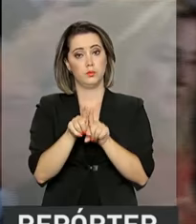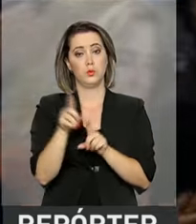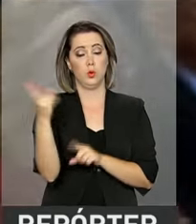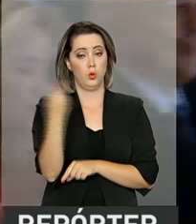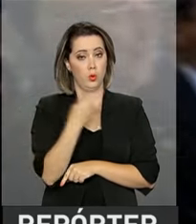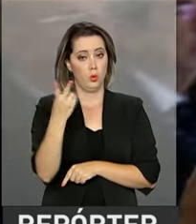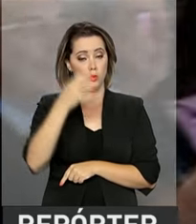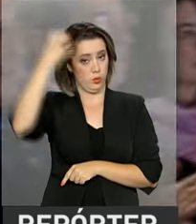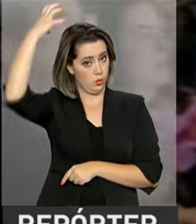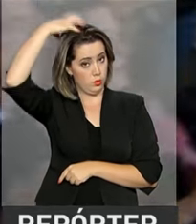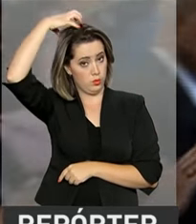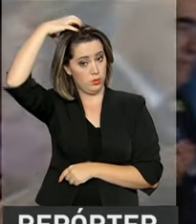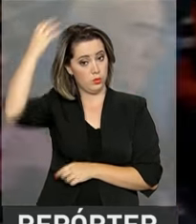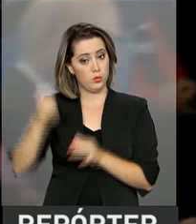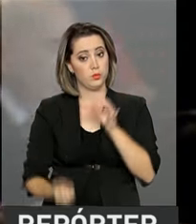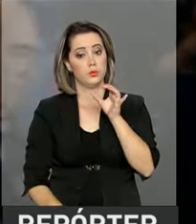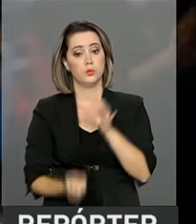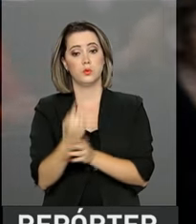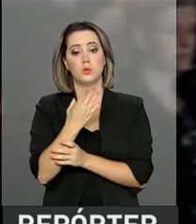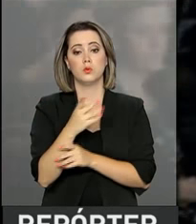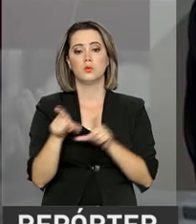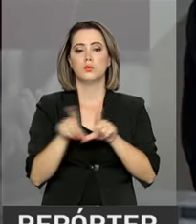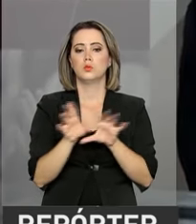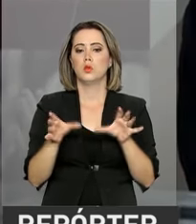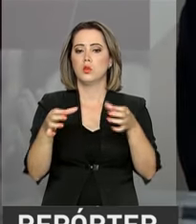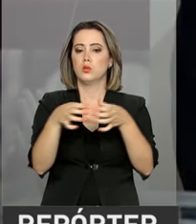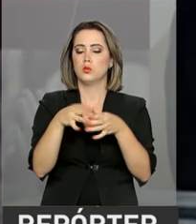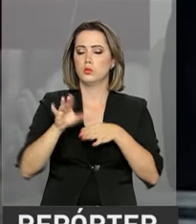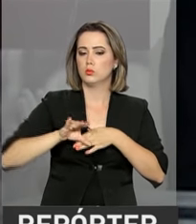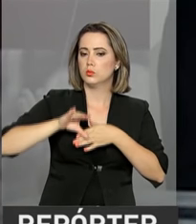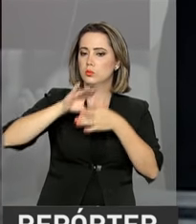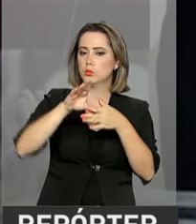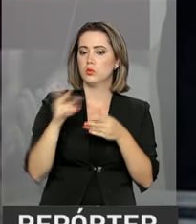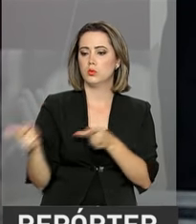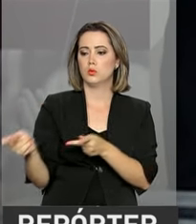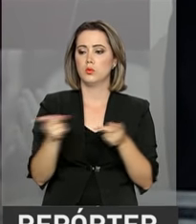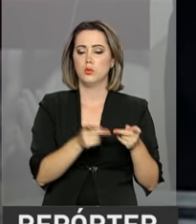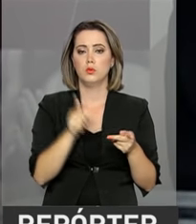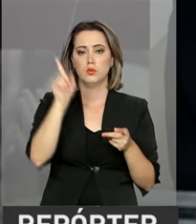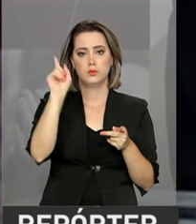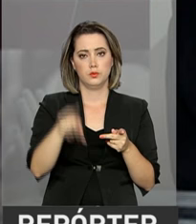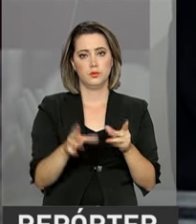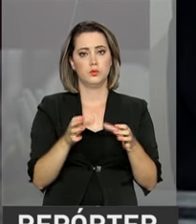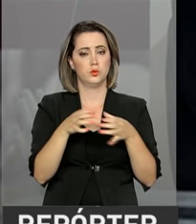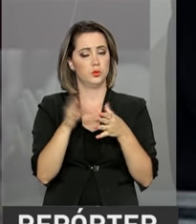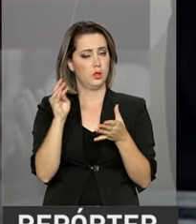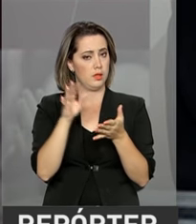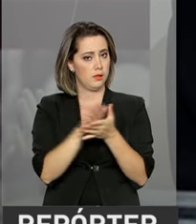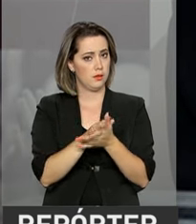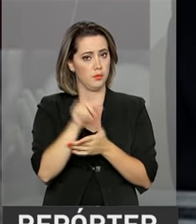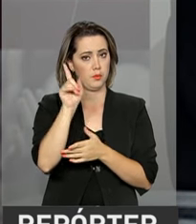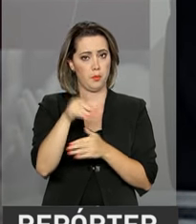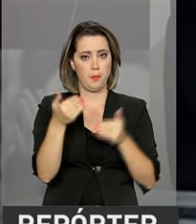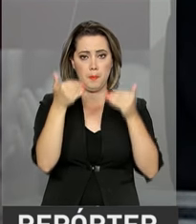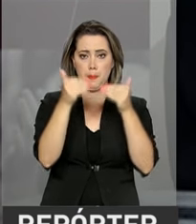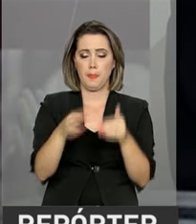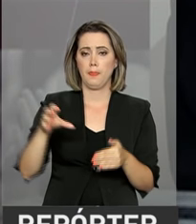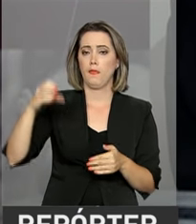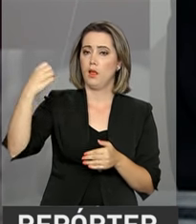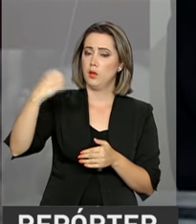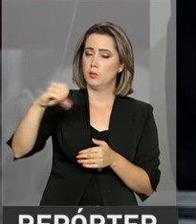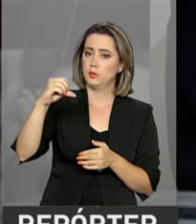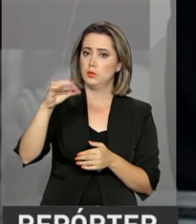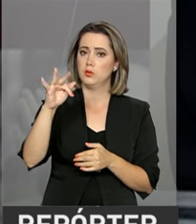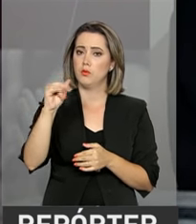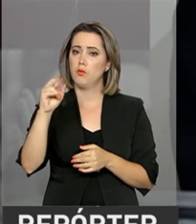rainha Silvia da Suécia criaram o Global Child. Em visita ao Brasil, um dos compromissos do casal real foi a participação na 9ª edição do